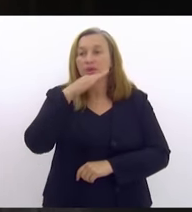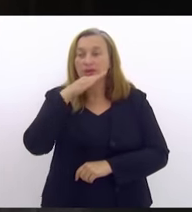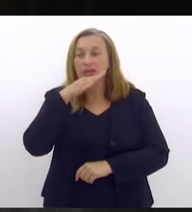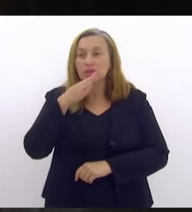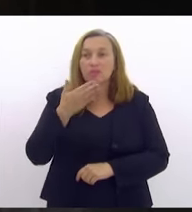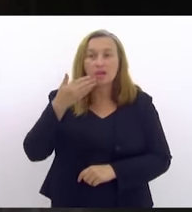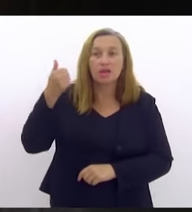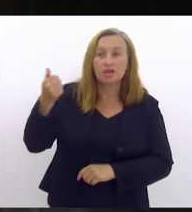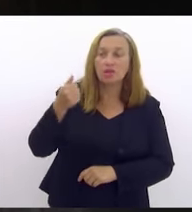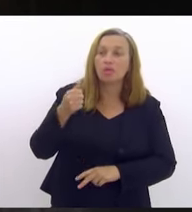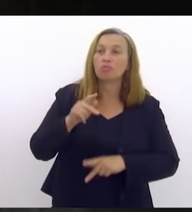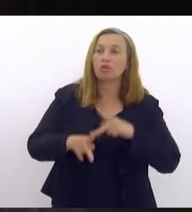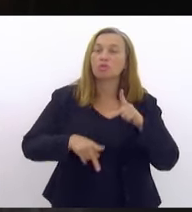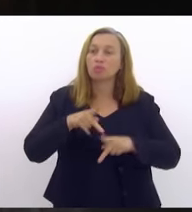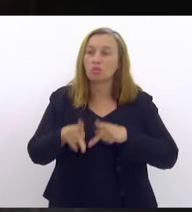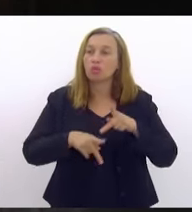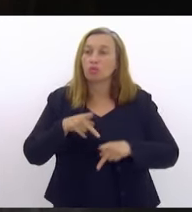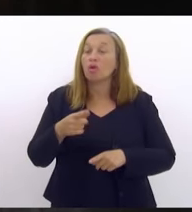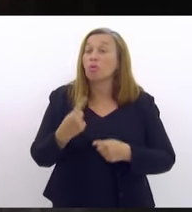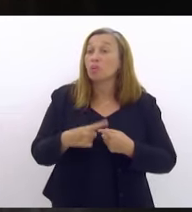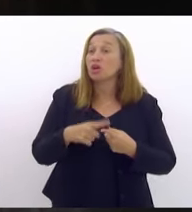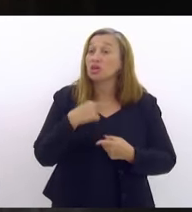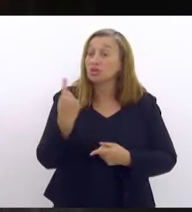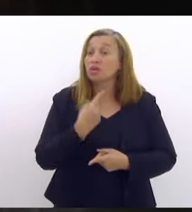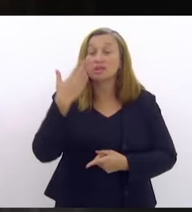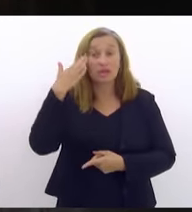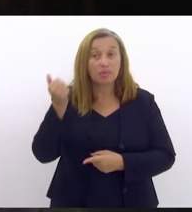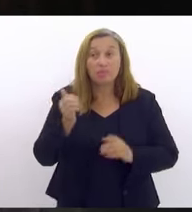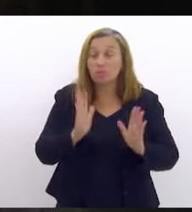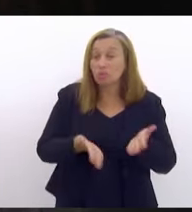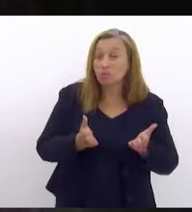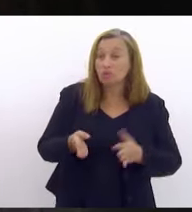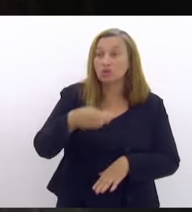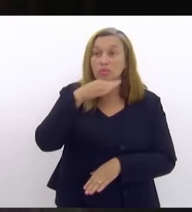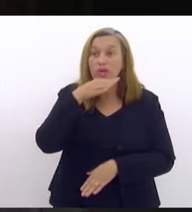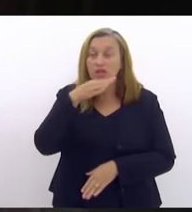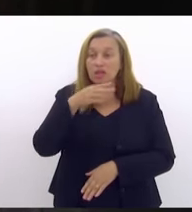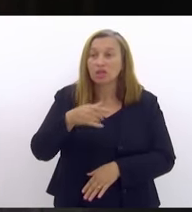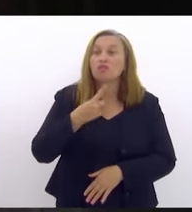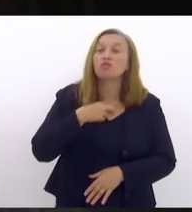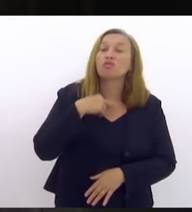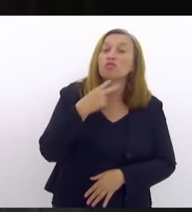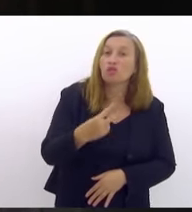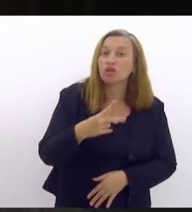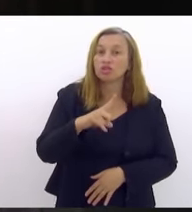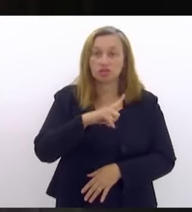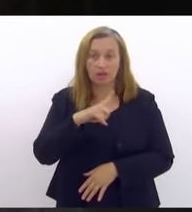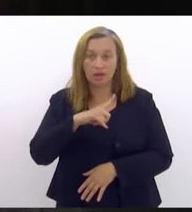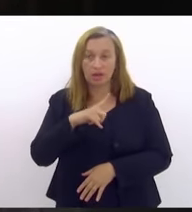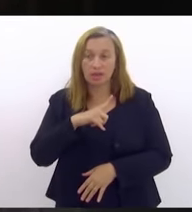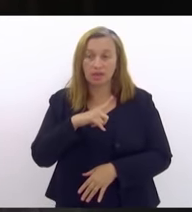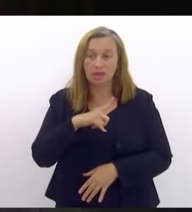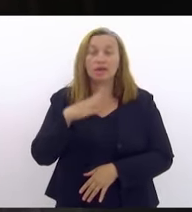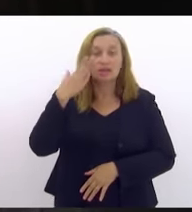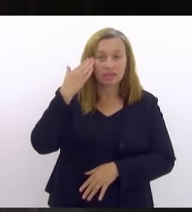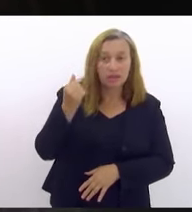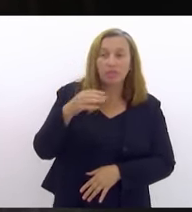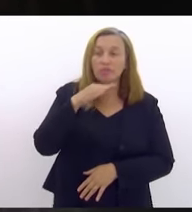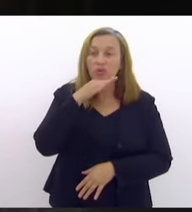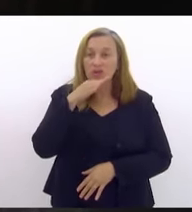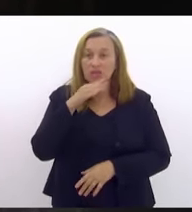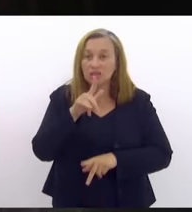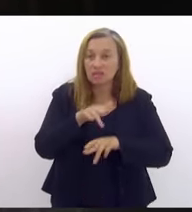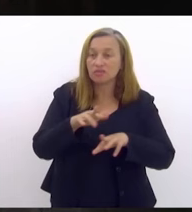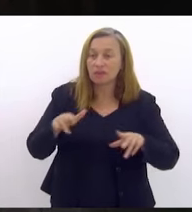melhor pela nossa população. Porque nós sabemos hoje que Mangaratiba tem uma voz, nós sabemos hoje que Mangaratiba tem um